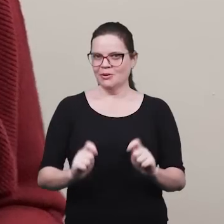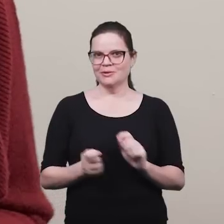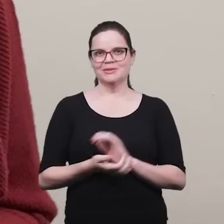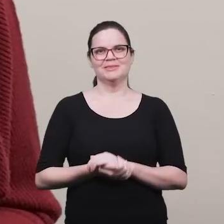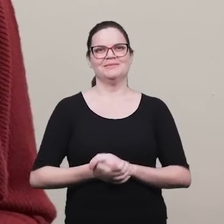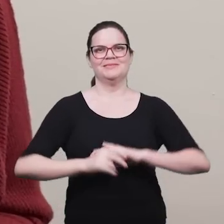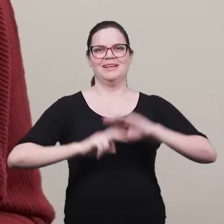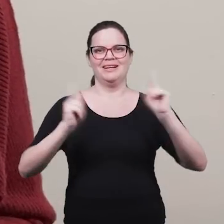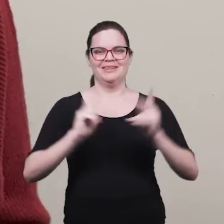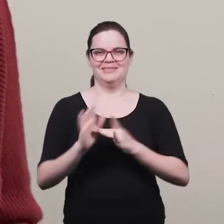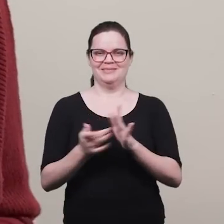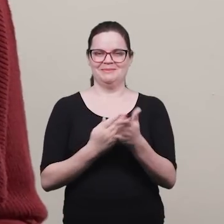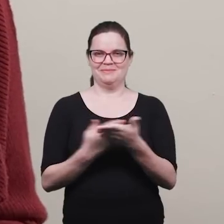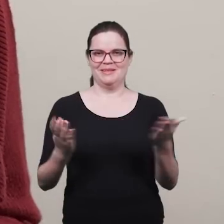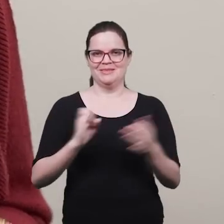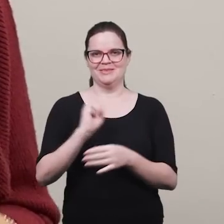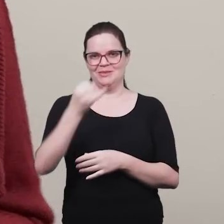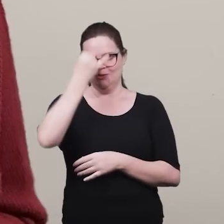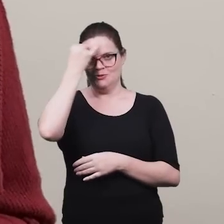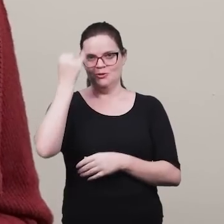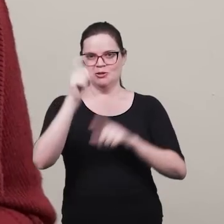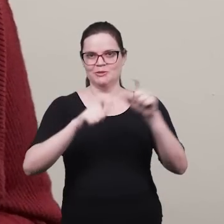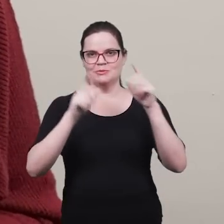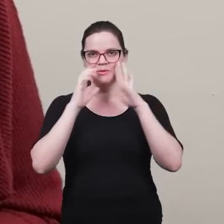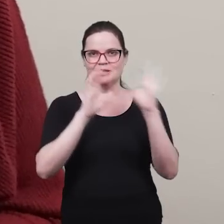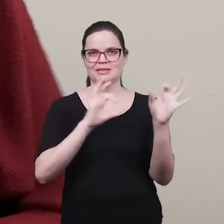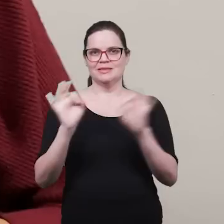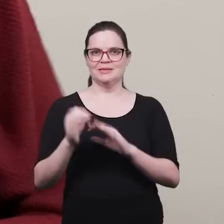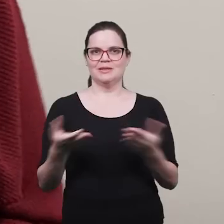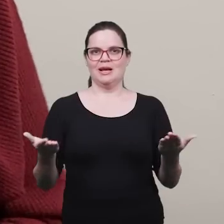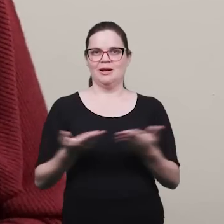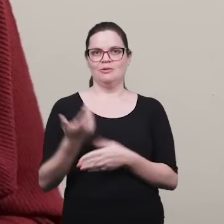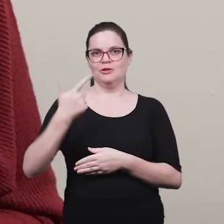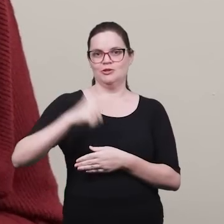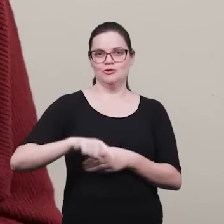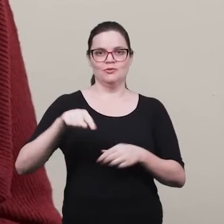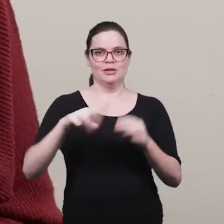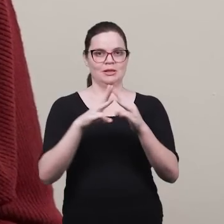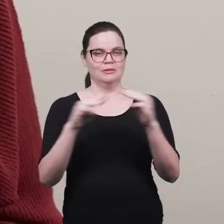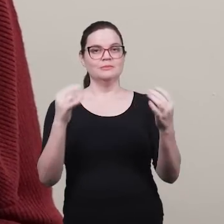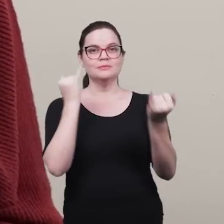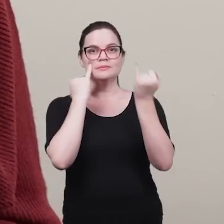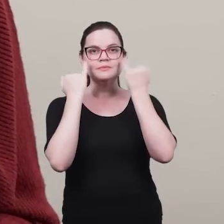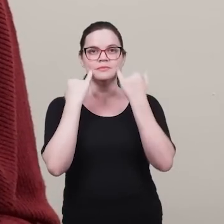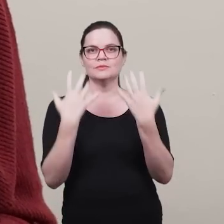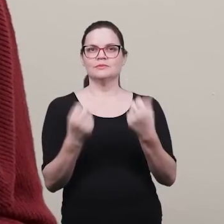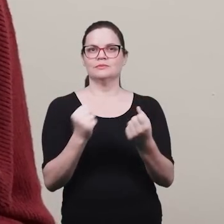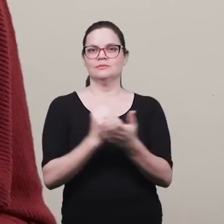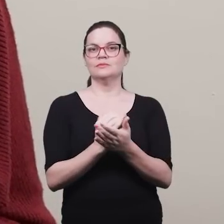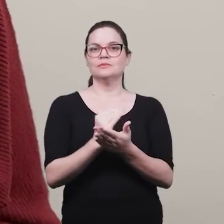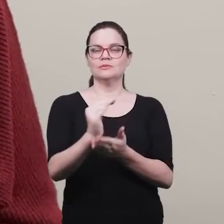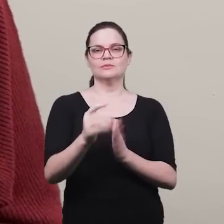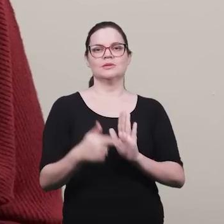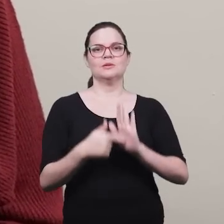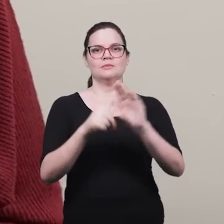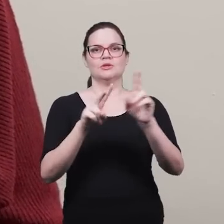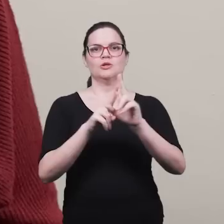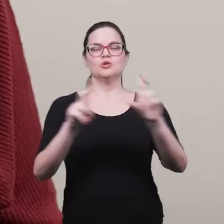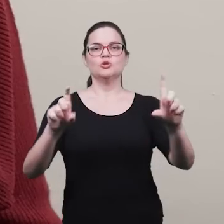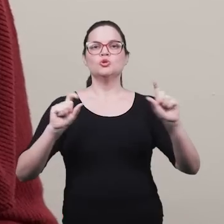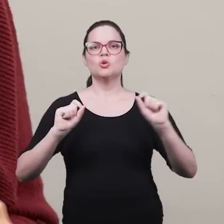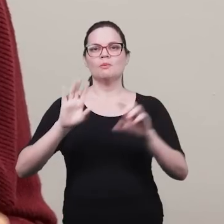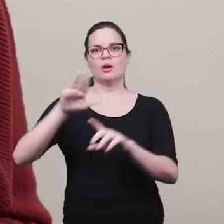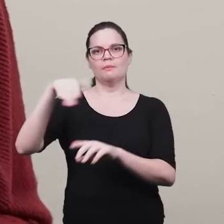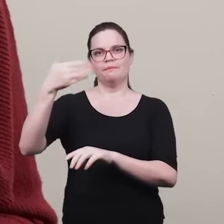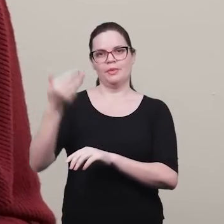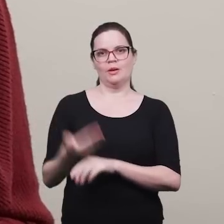A paz do Senhor Jesus, Jorge, a paz do Senhor, irmãos. Estamos em mais um Manaim News e nós vamos começar falando sobre a solenidade em